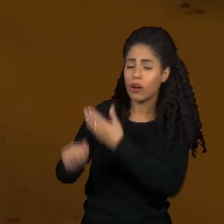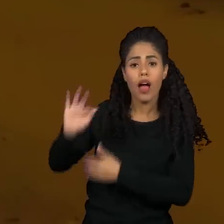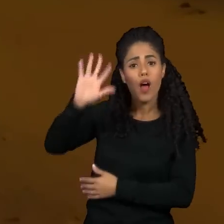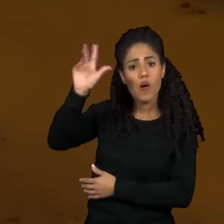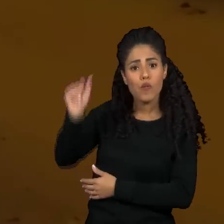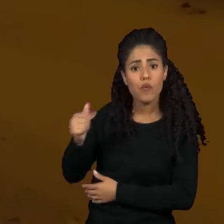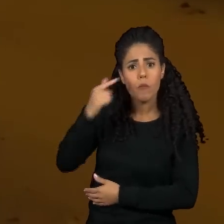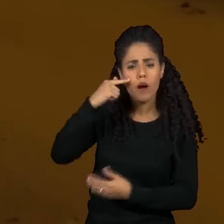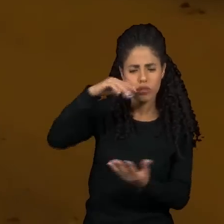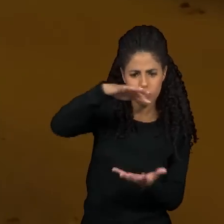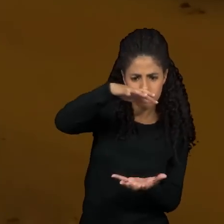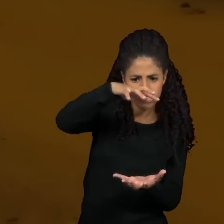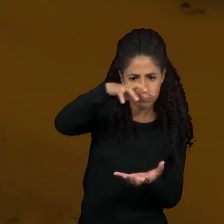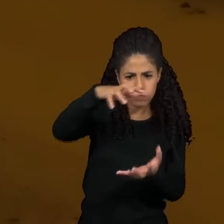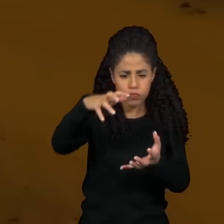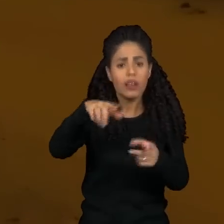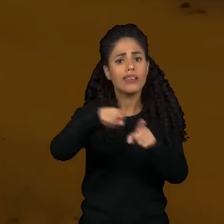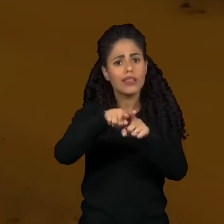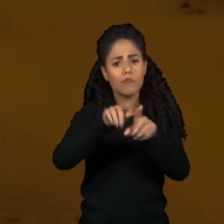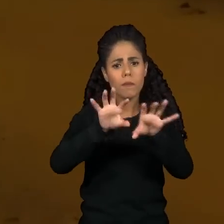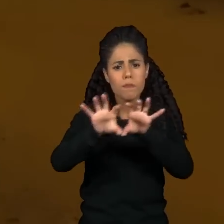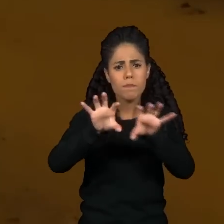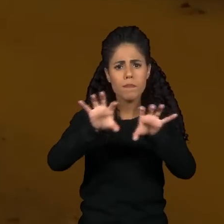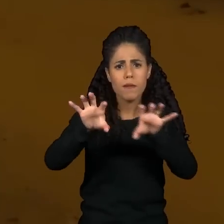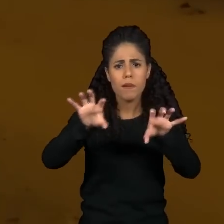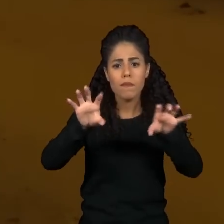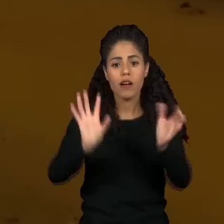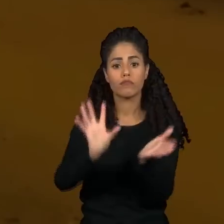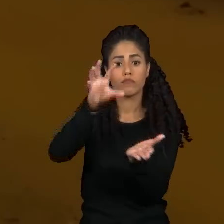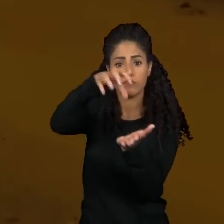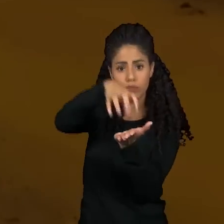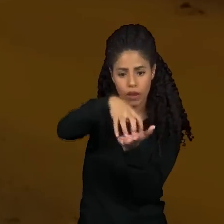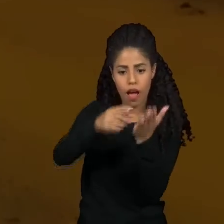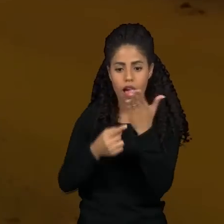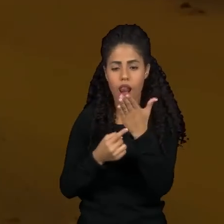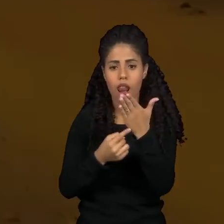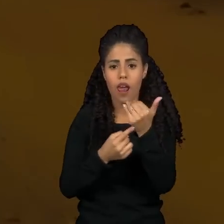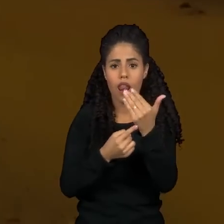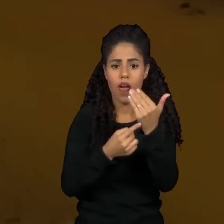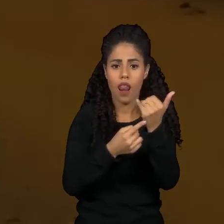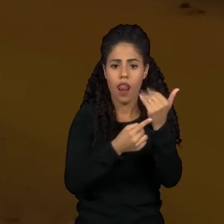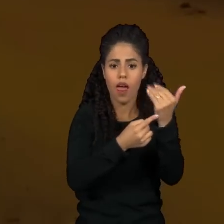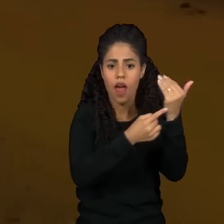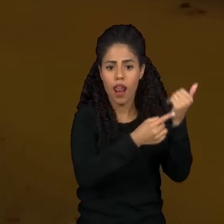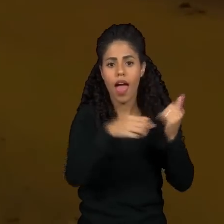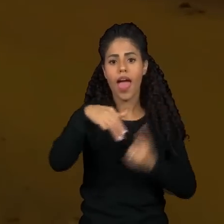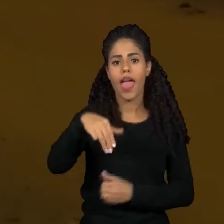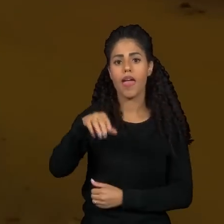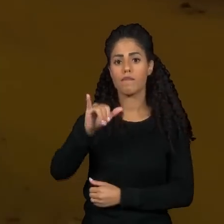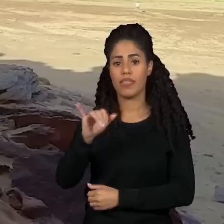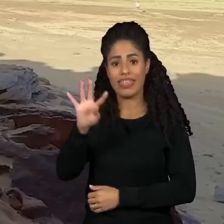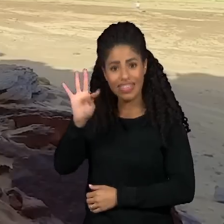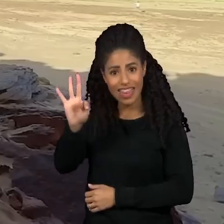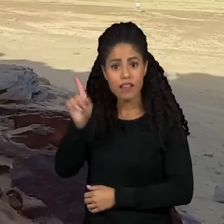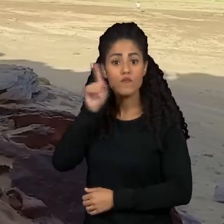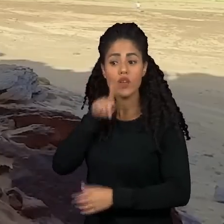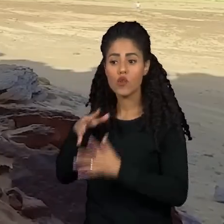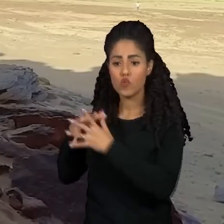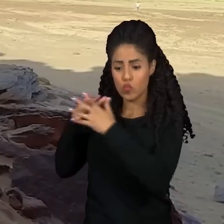da Terra. É o que indica estudo do Instituto de Tecnologia de Massachusetts, nos Estados Unidos,